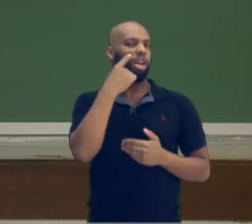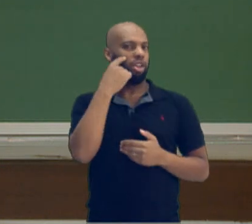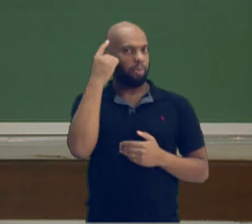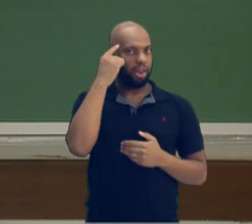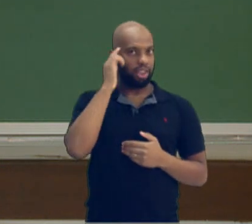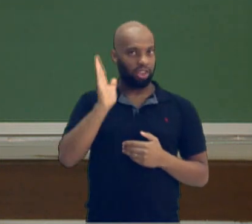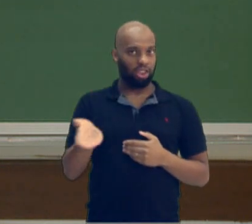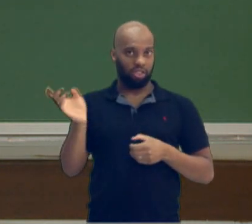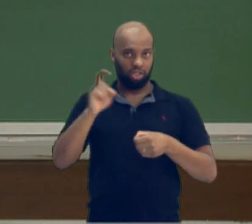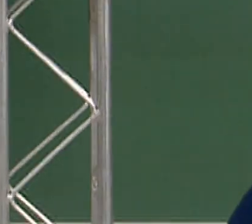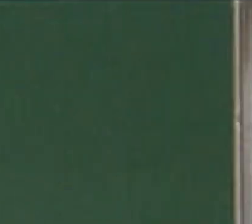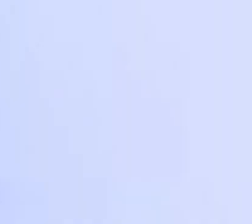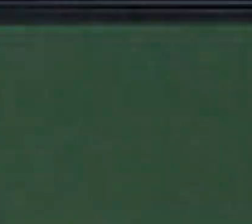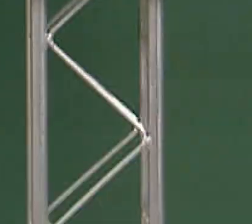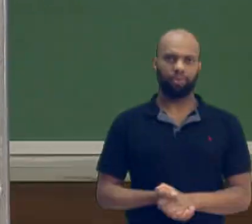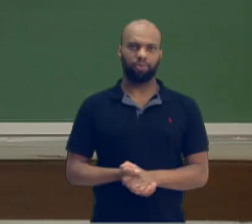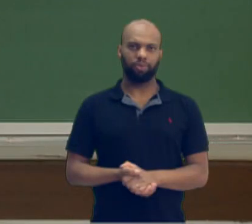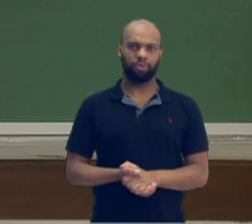já volta.